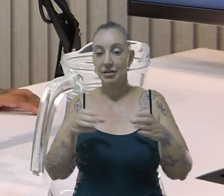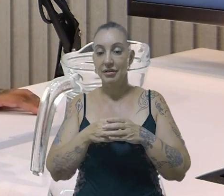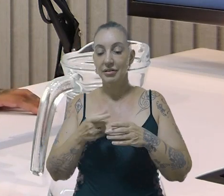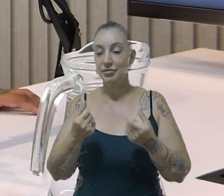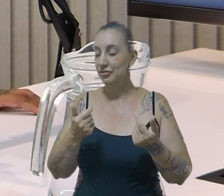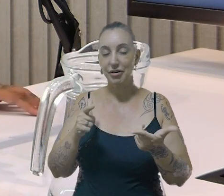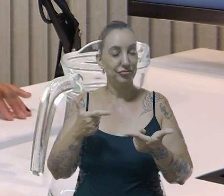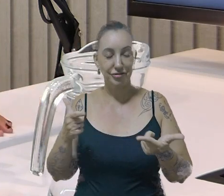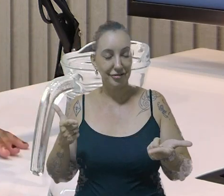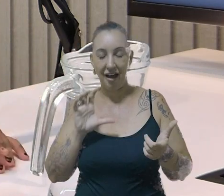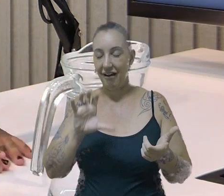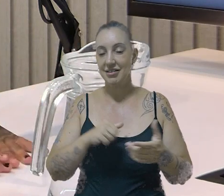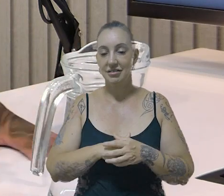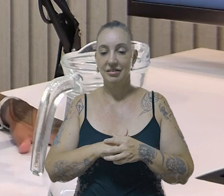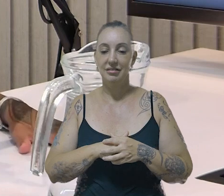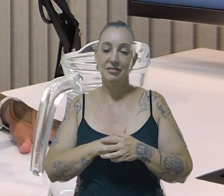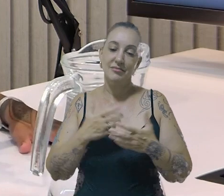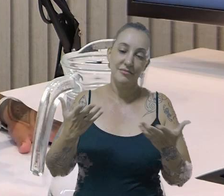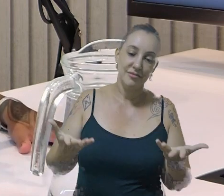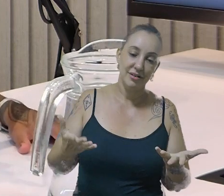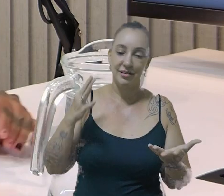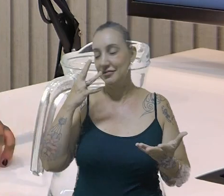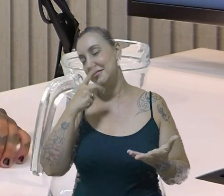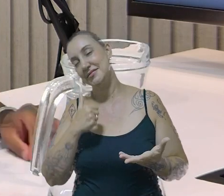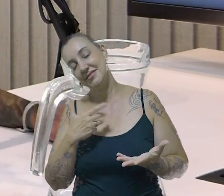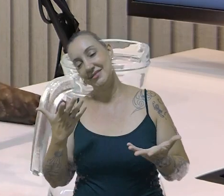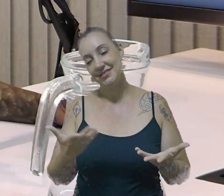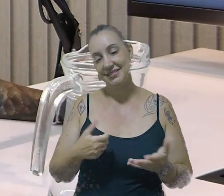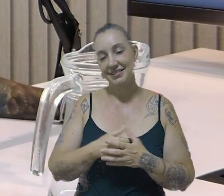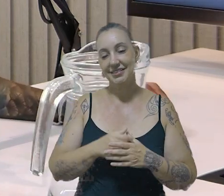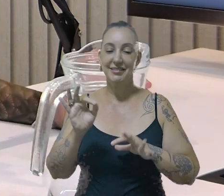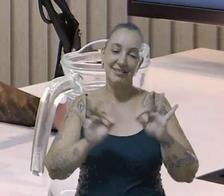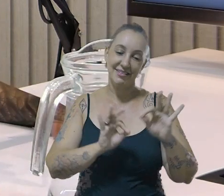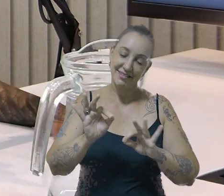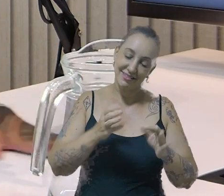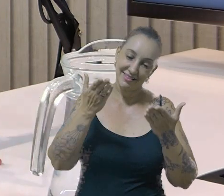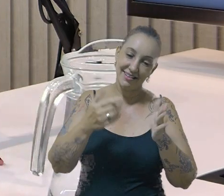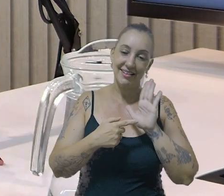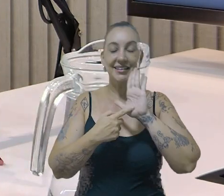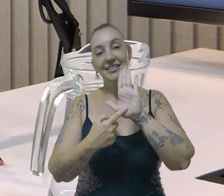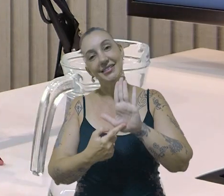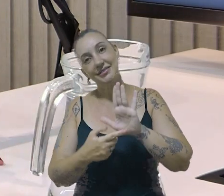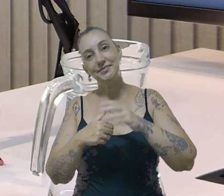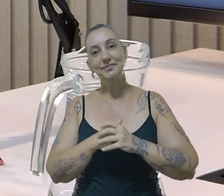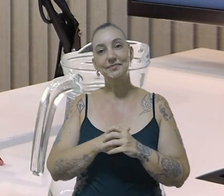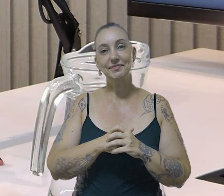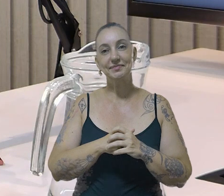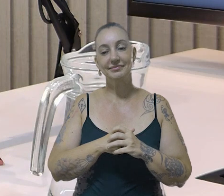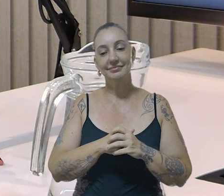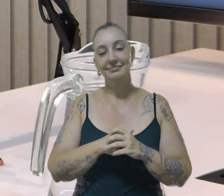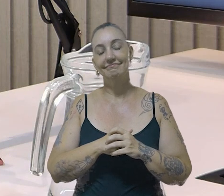para isso e é isso aí eu pô vai ficar tão lindo cara aí eu fiz o projeto para ele eu mostrei a